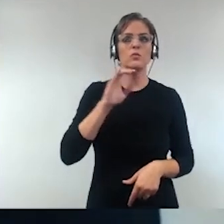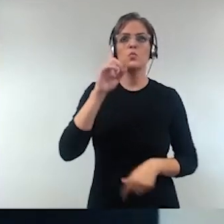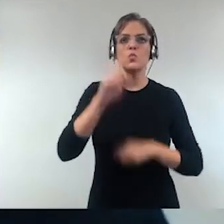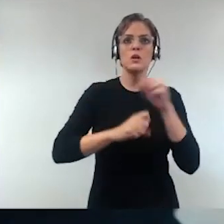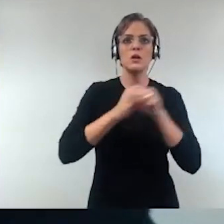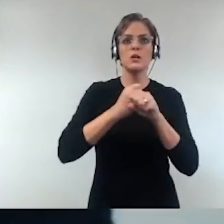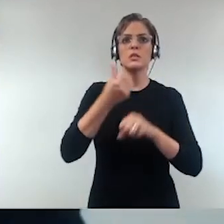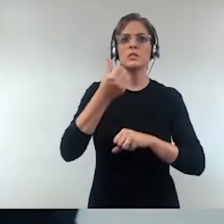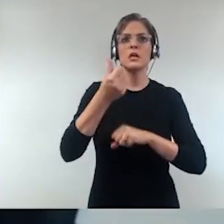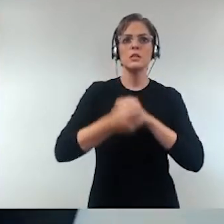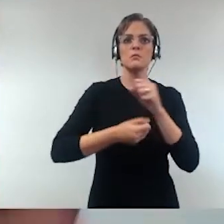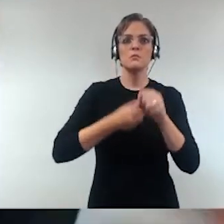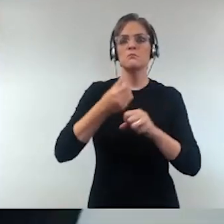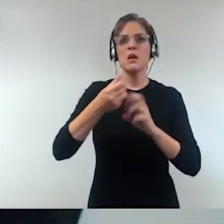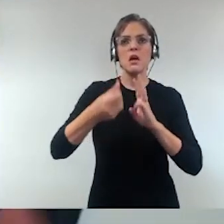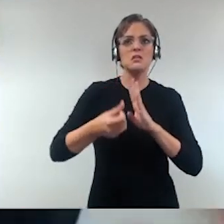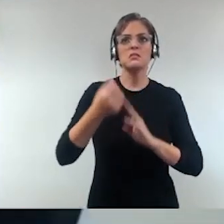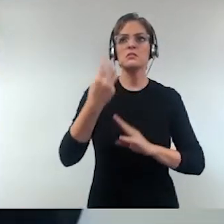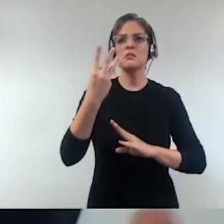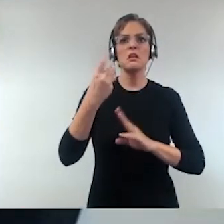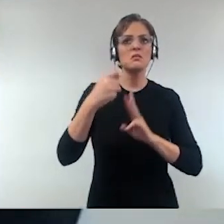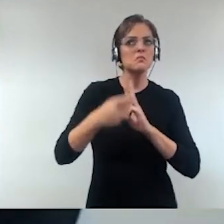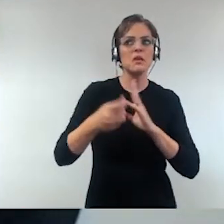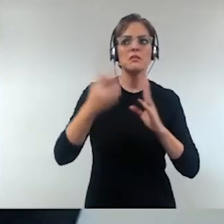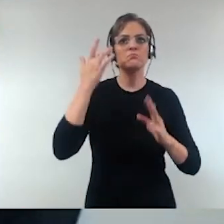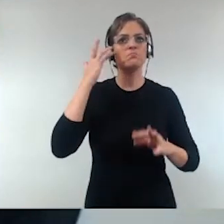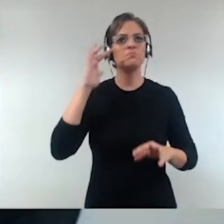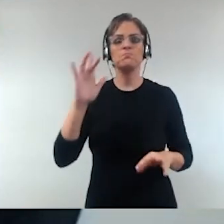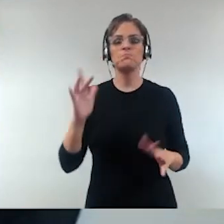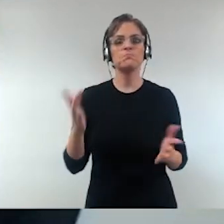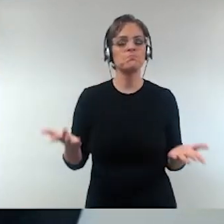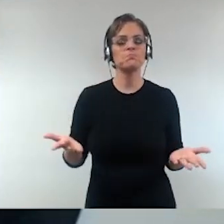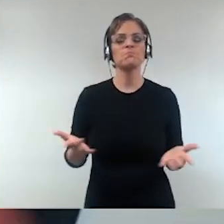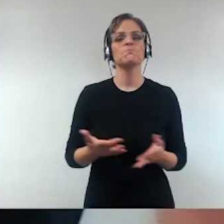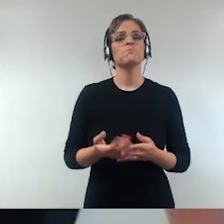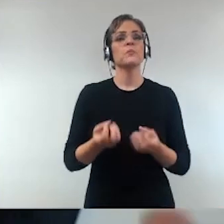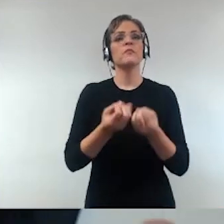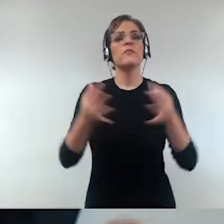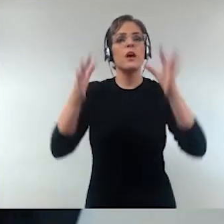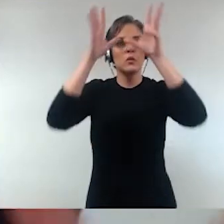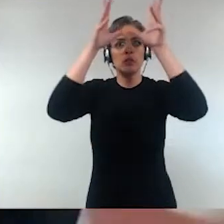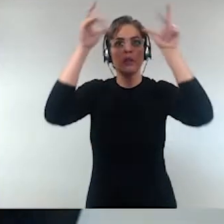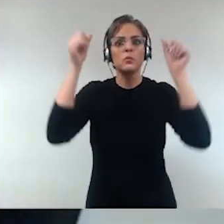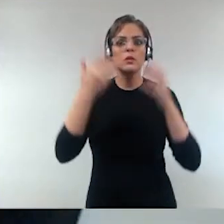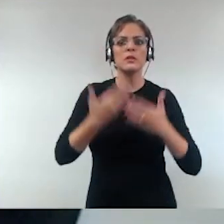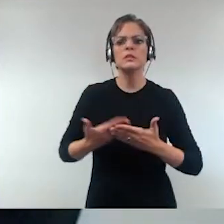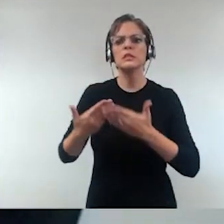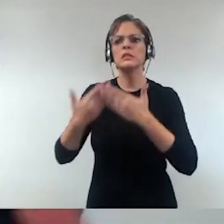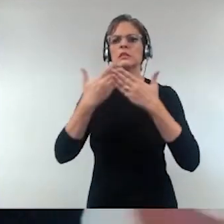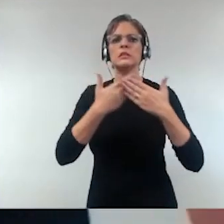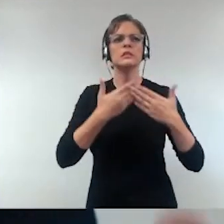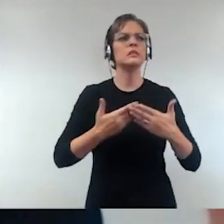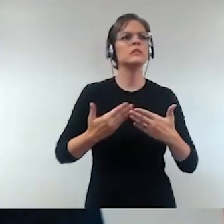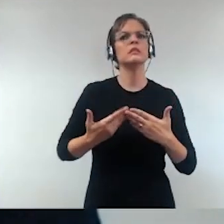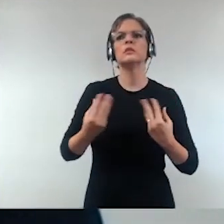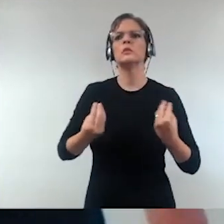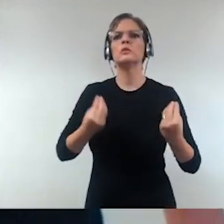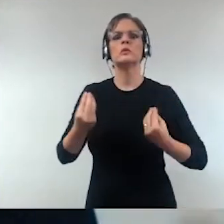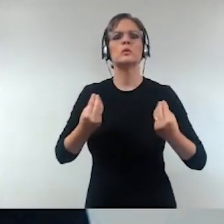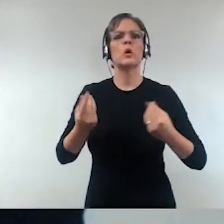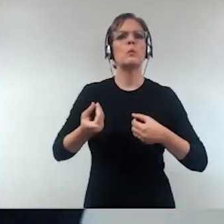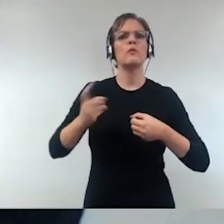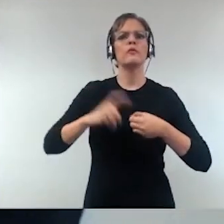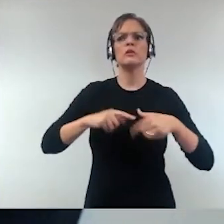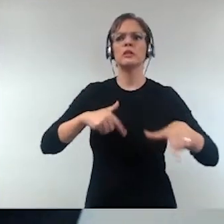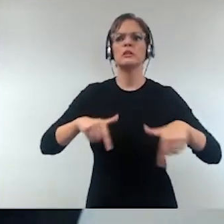6 meses? No dia 3 de agosto? E vários tribunais estão tentando descobrir a fórmula mágica para saber como voltar